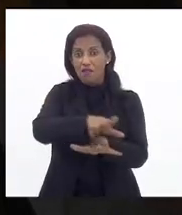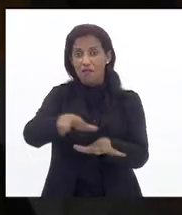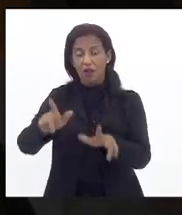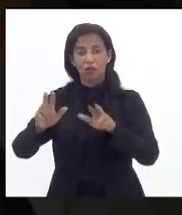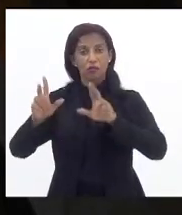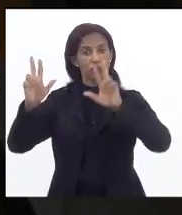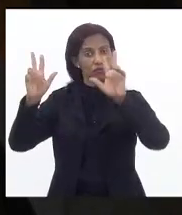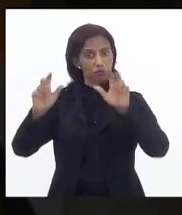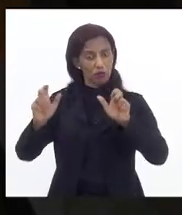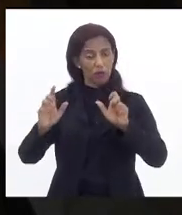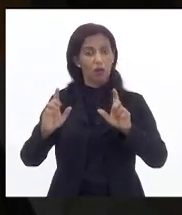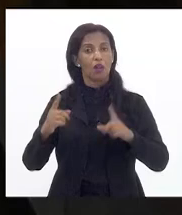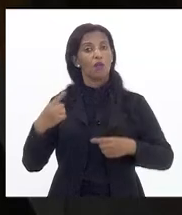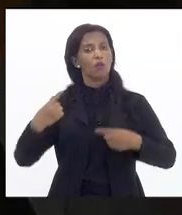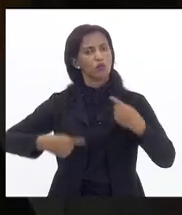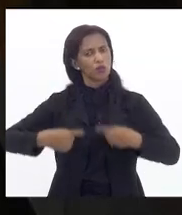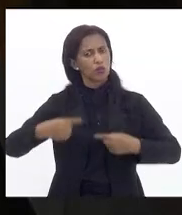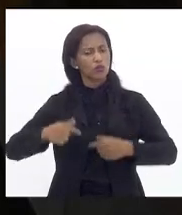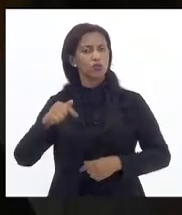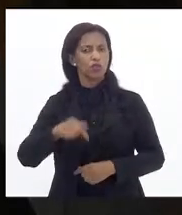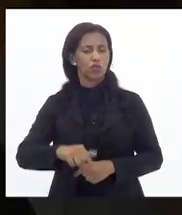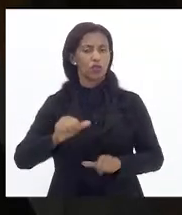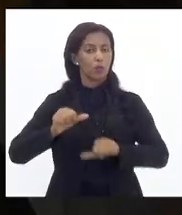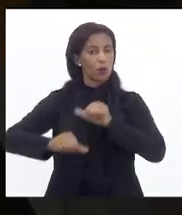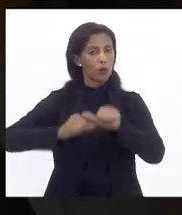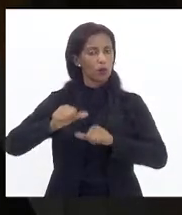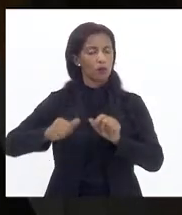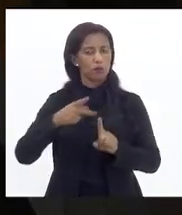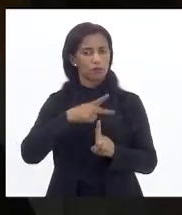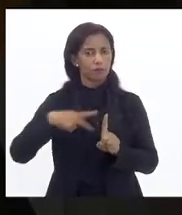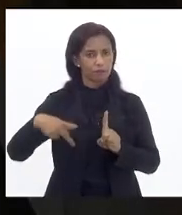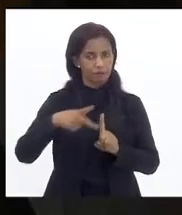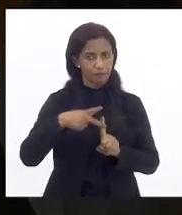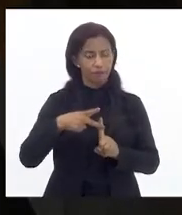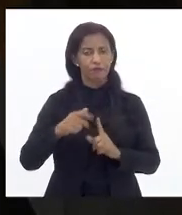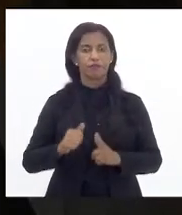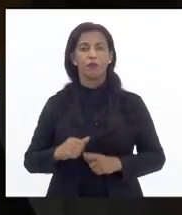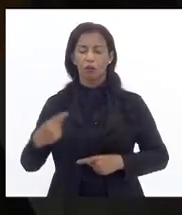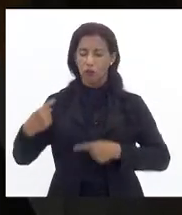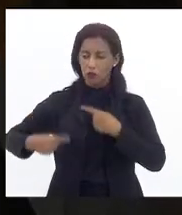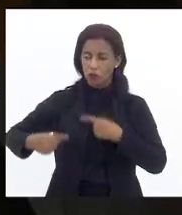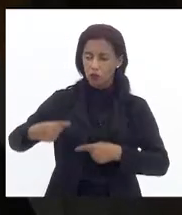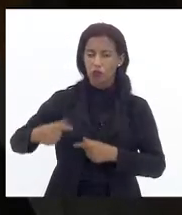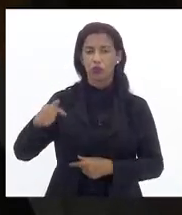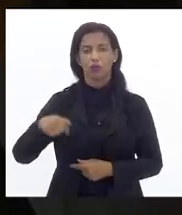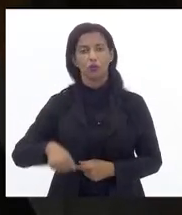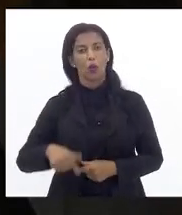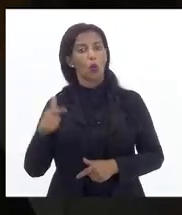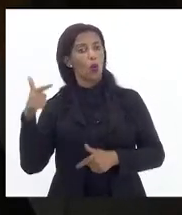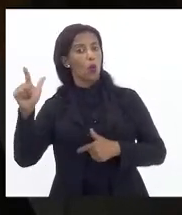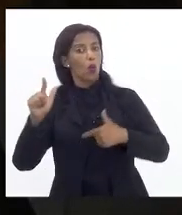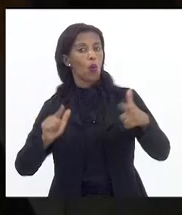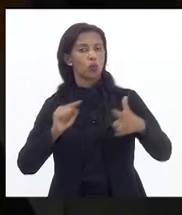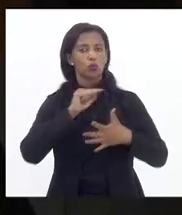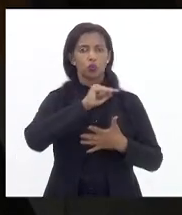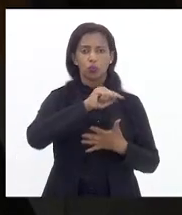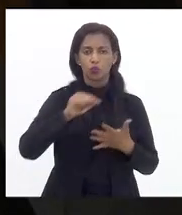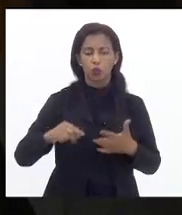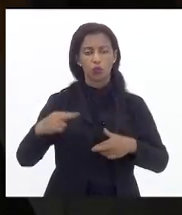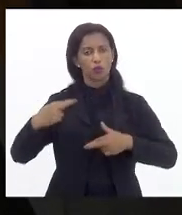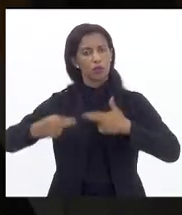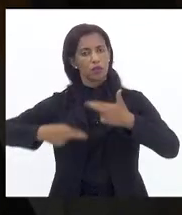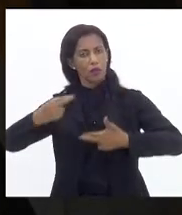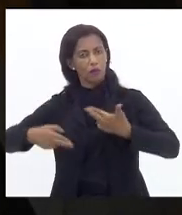dos outros temas vamos debater a questão das mudanças na Previdência nós vamos debater aqui é outros pontos desta